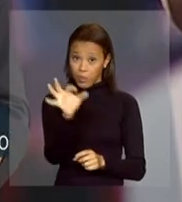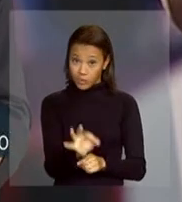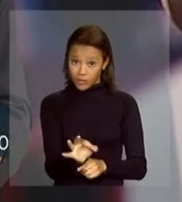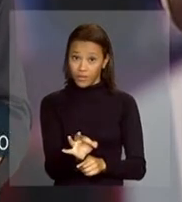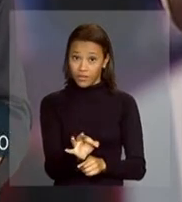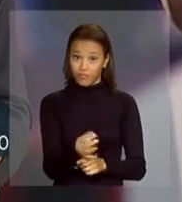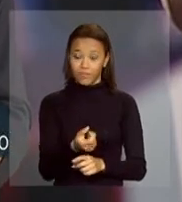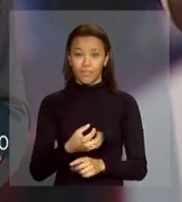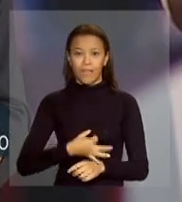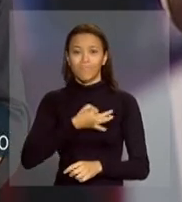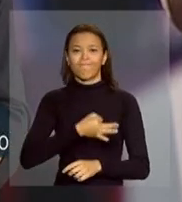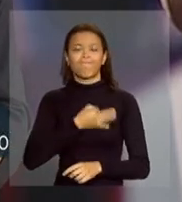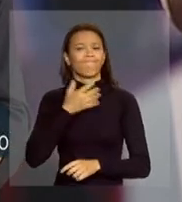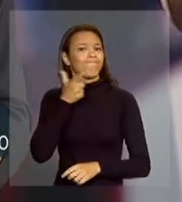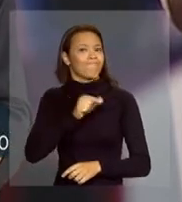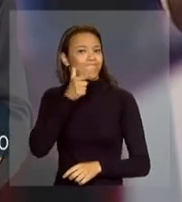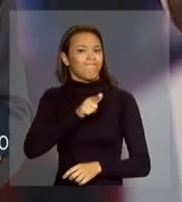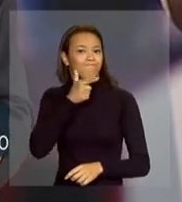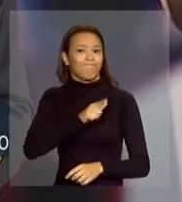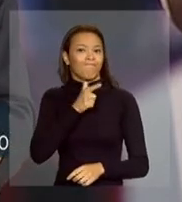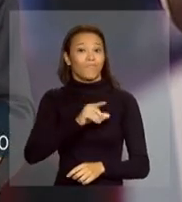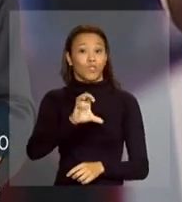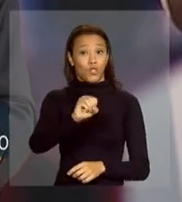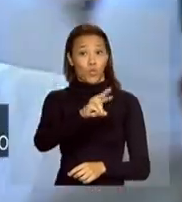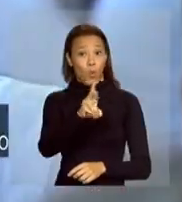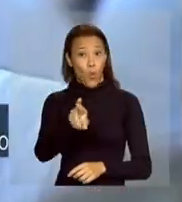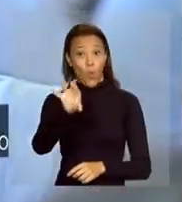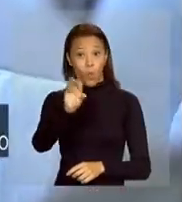das medalhas de ouro a